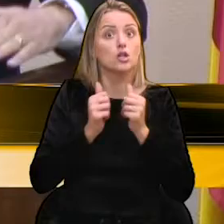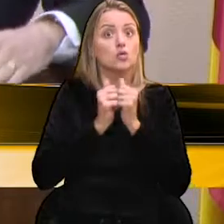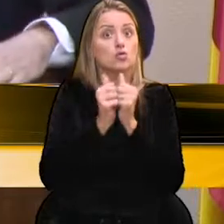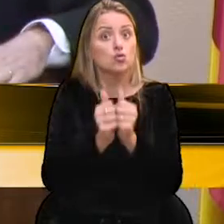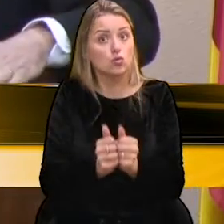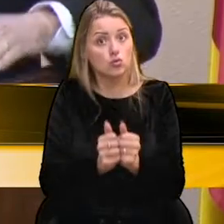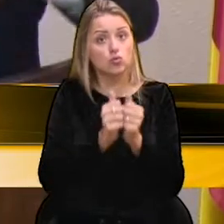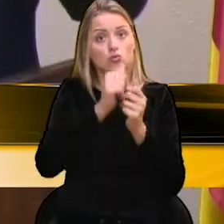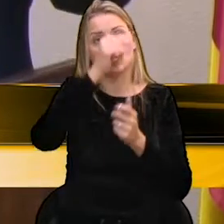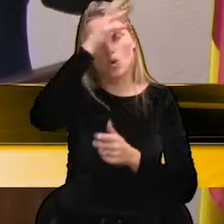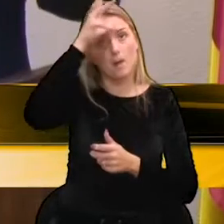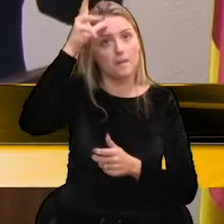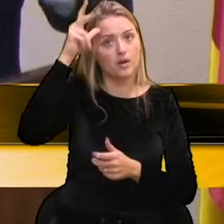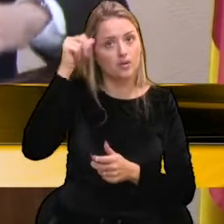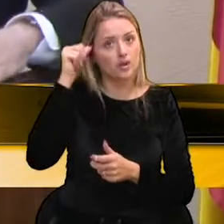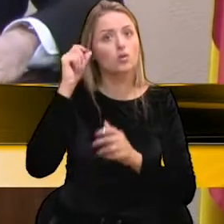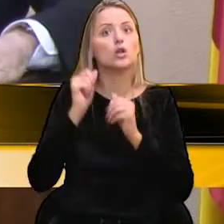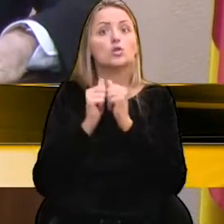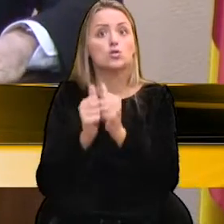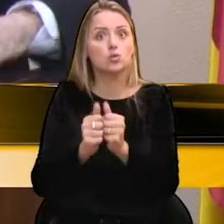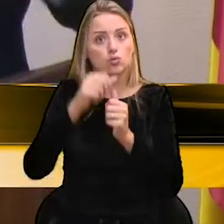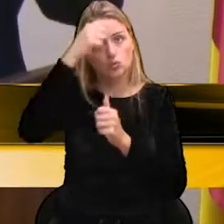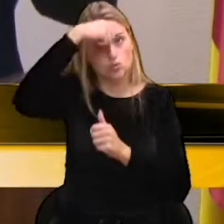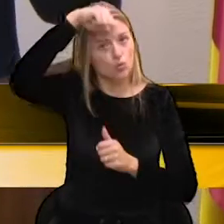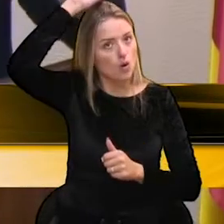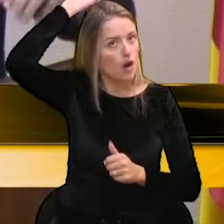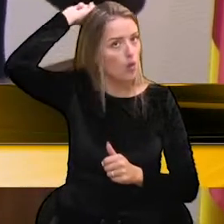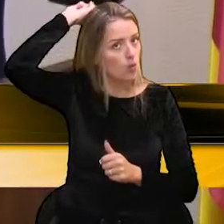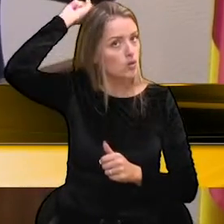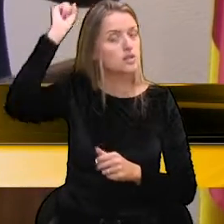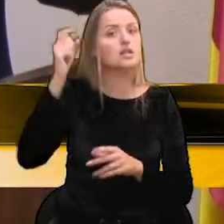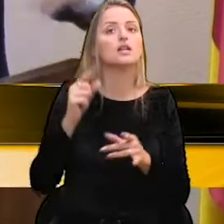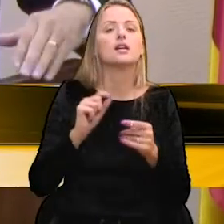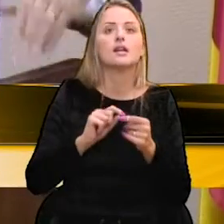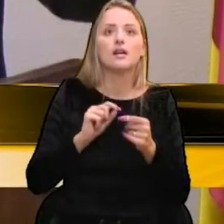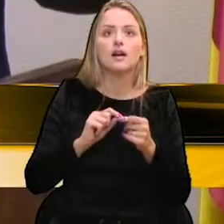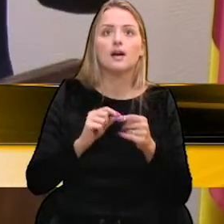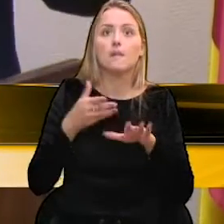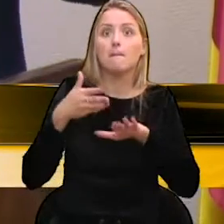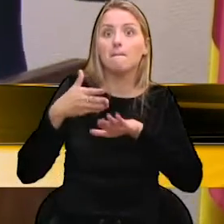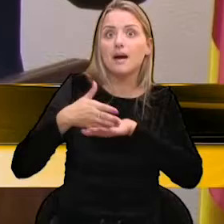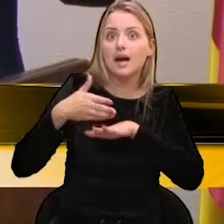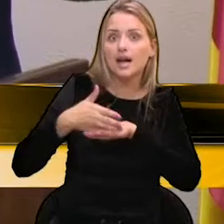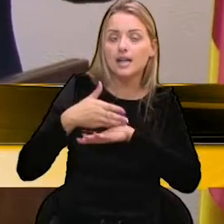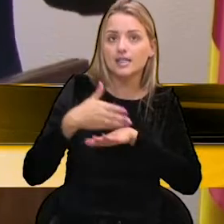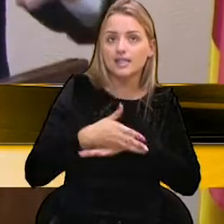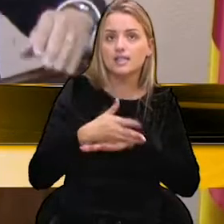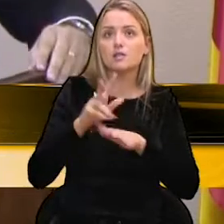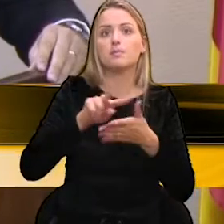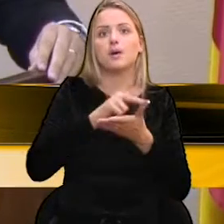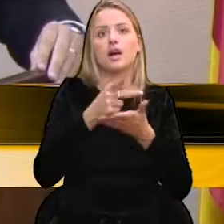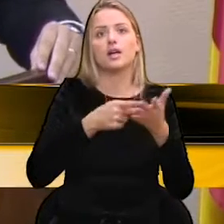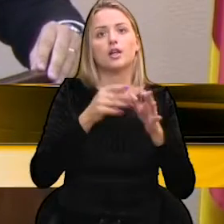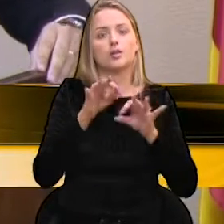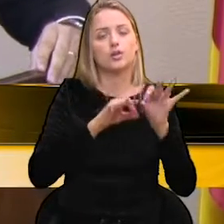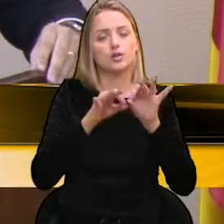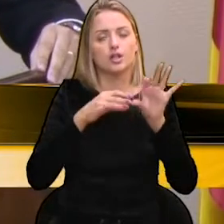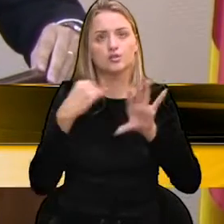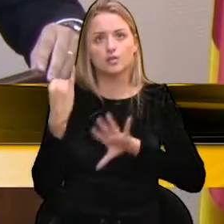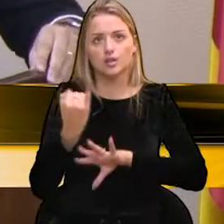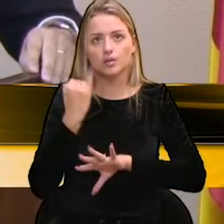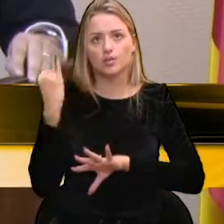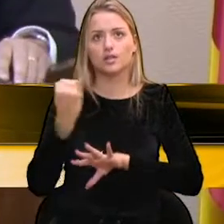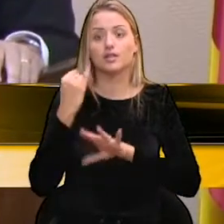Público Municipal, com a Universidade de Caxias do Sul, a engendrarem, a procederem a projetos importantes